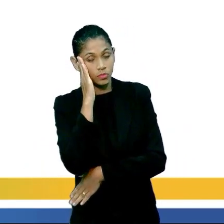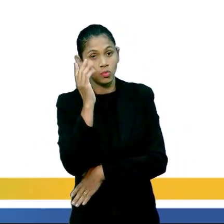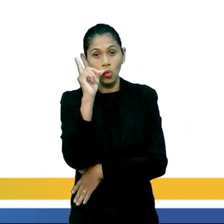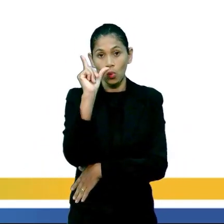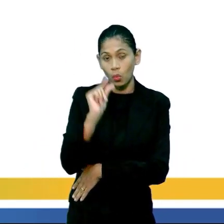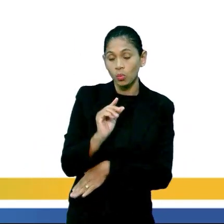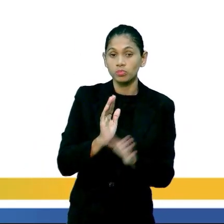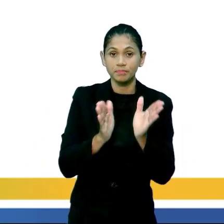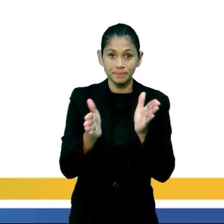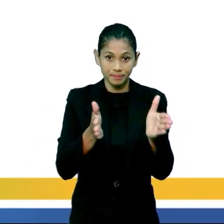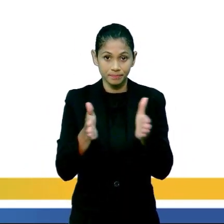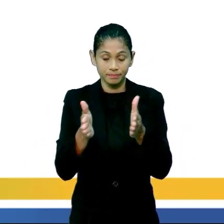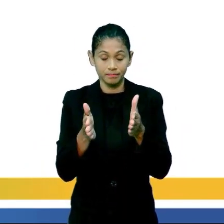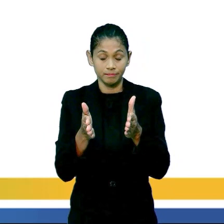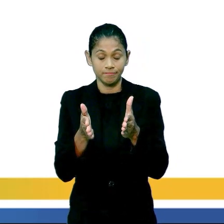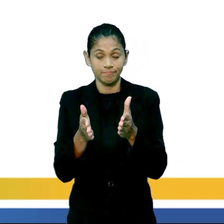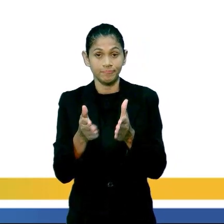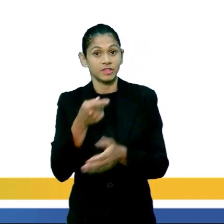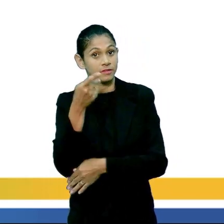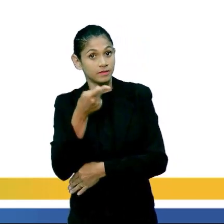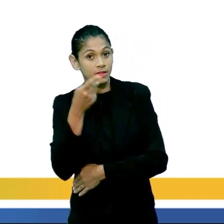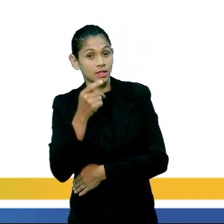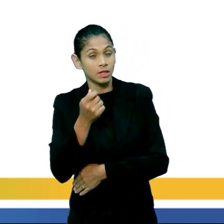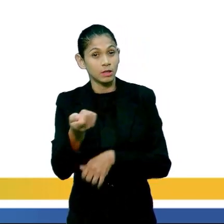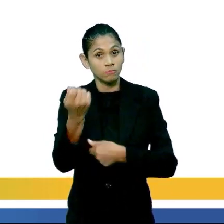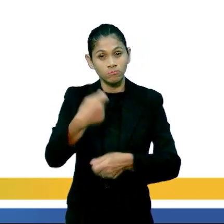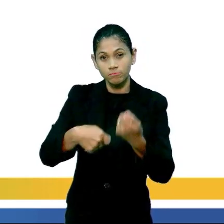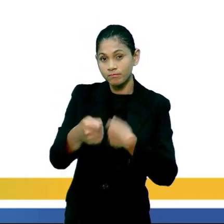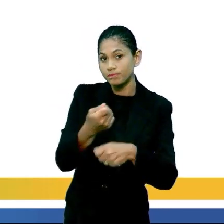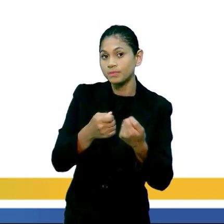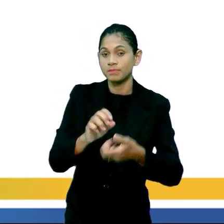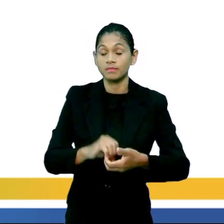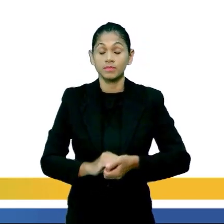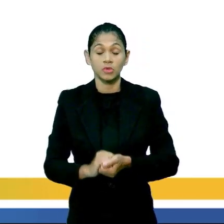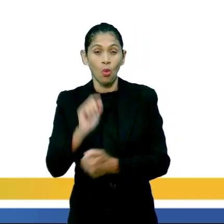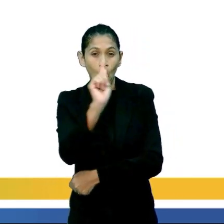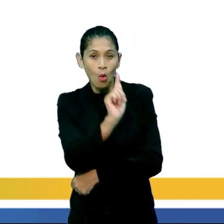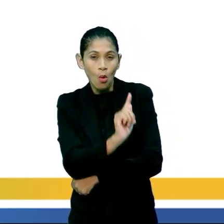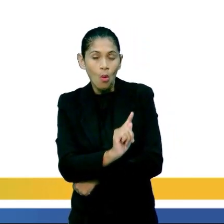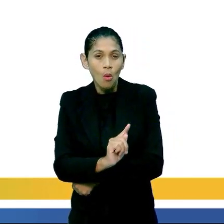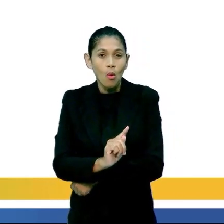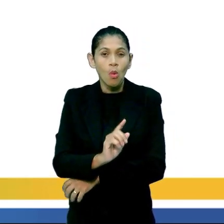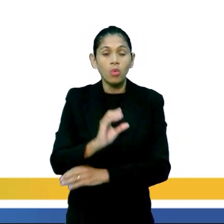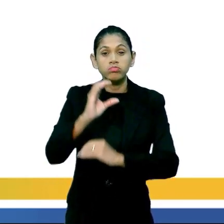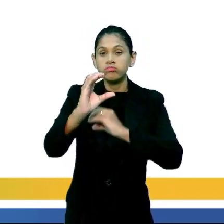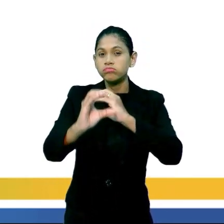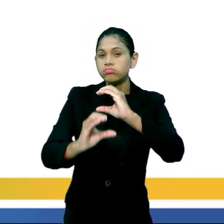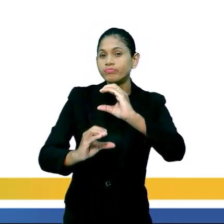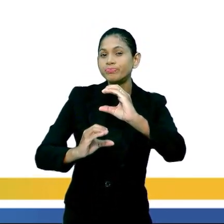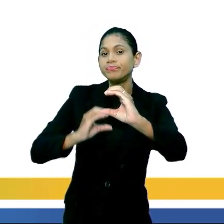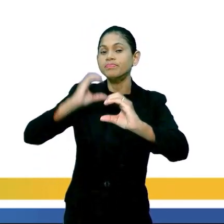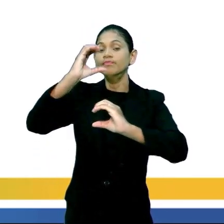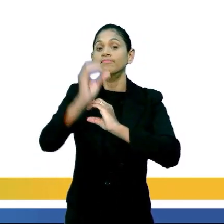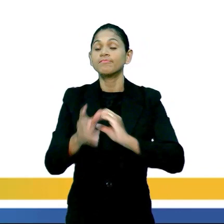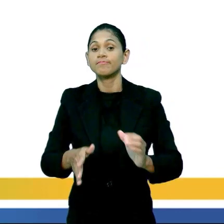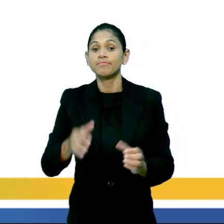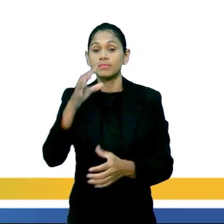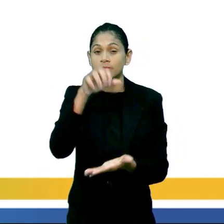de economia. Então, esses ciclos que nós vamos estudar marcaram a colonização do